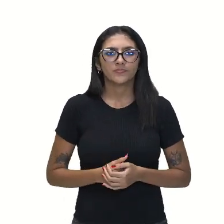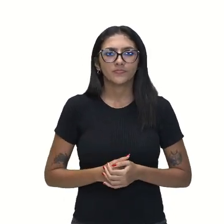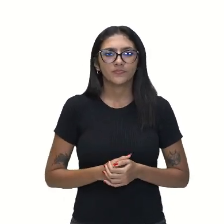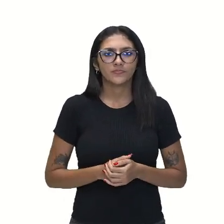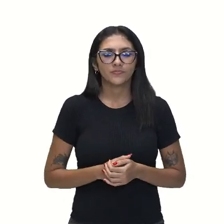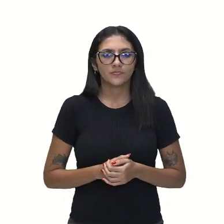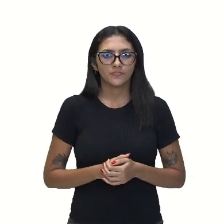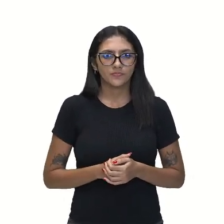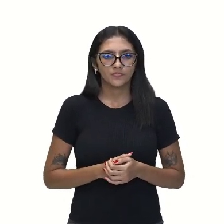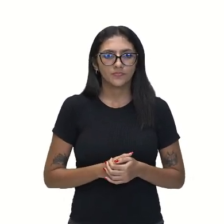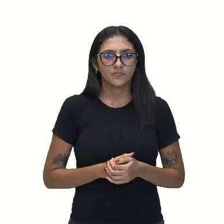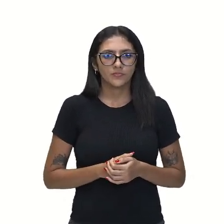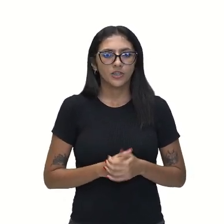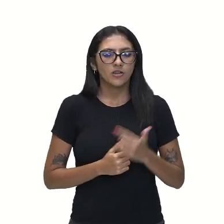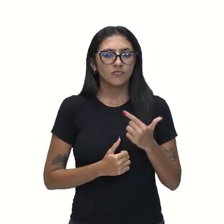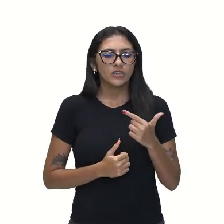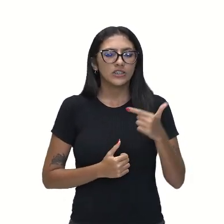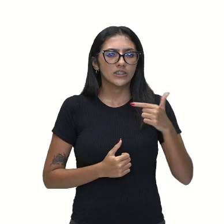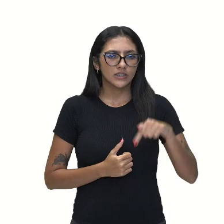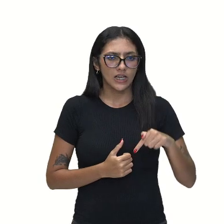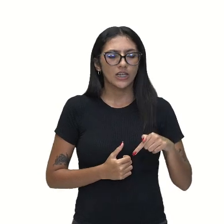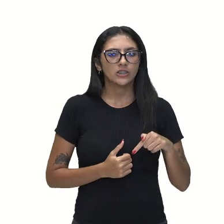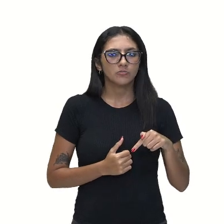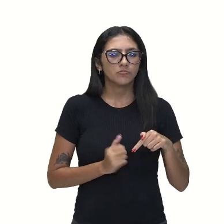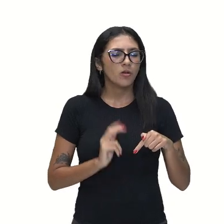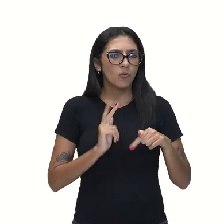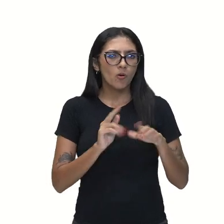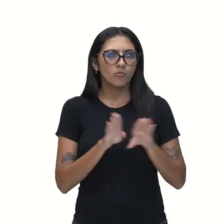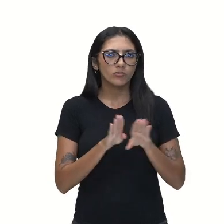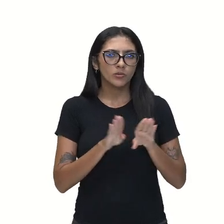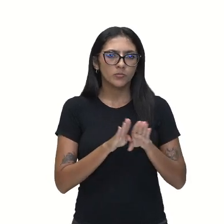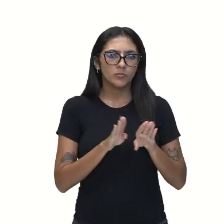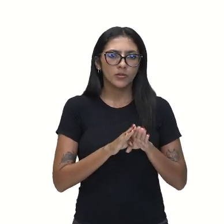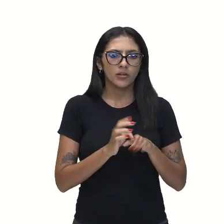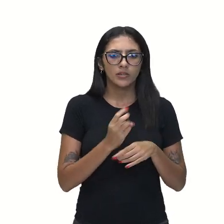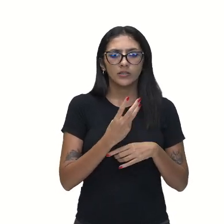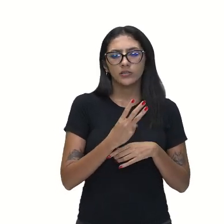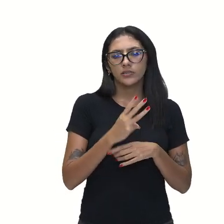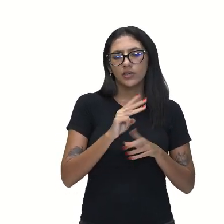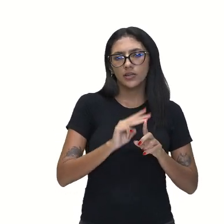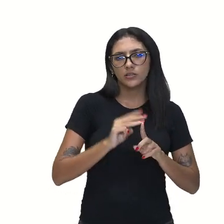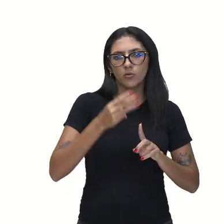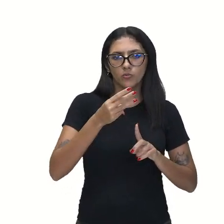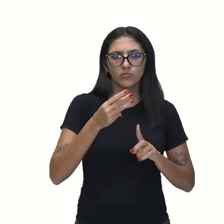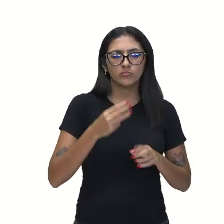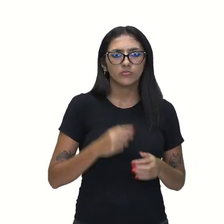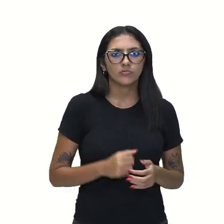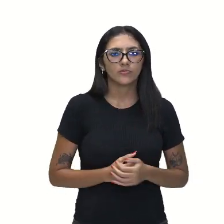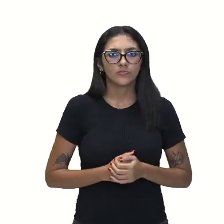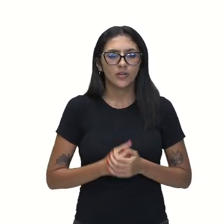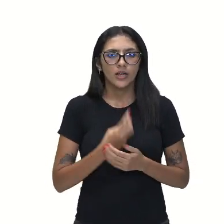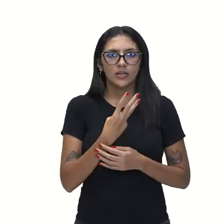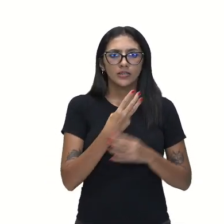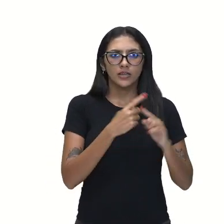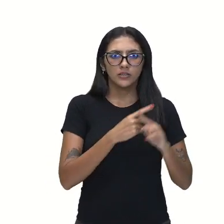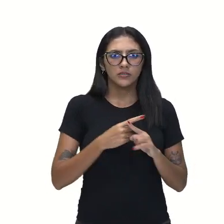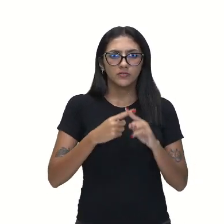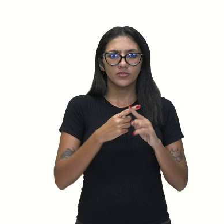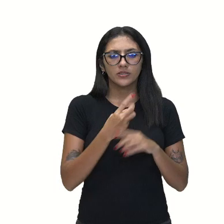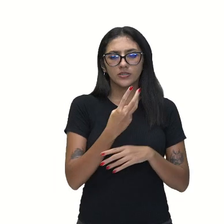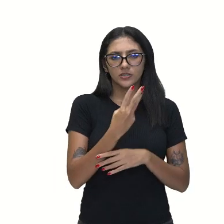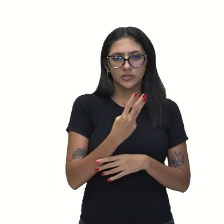27, meus amigos, é a mesma coisa que 3 elevado ao cubo, ok? 3 vezes 3, 9, 3 vezes